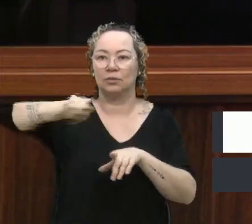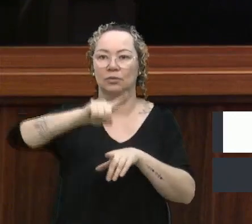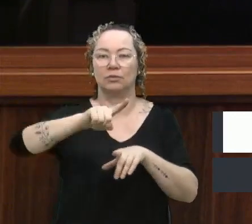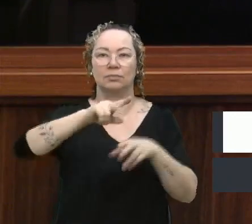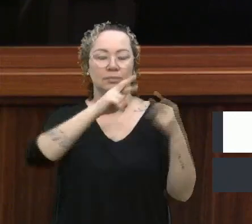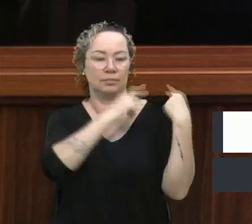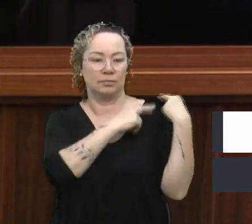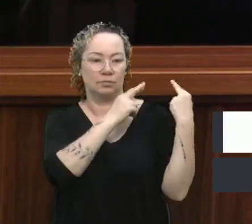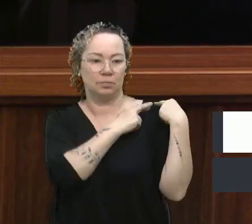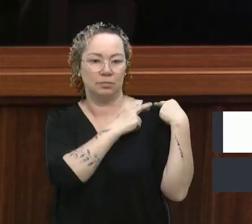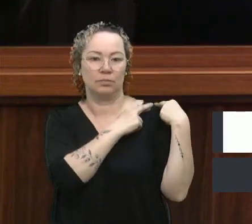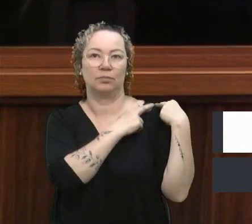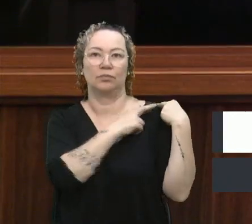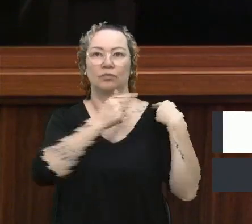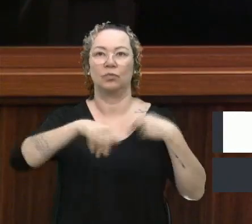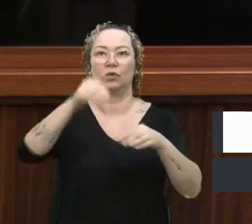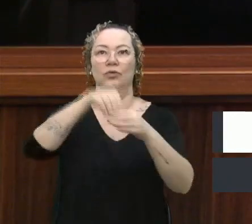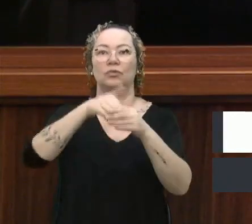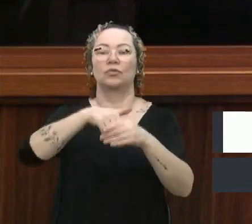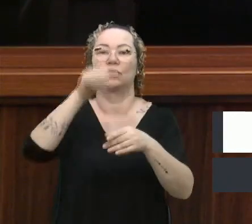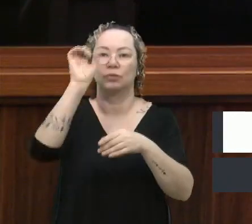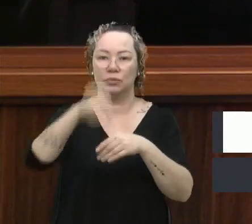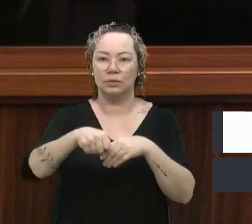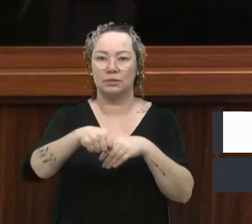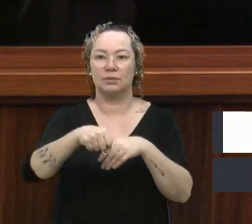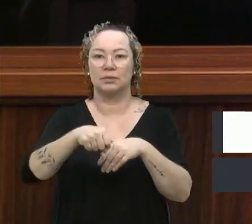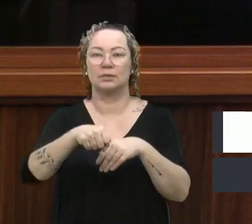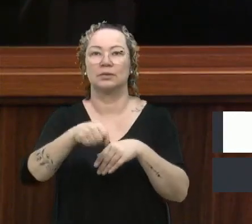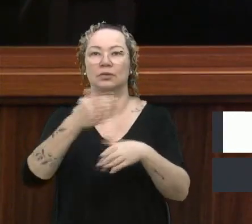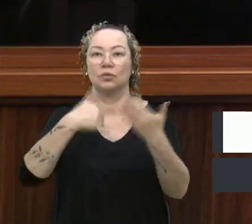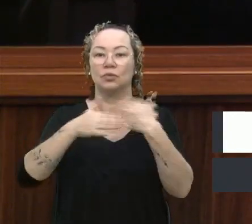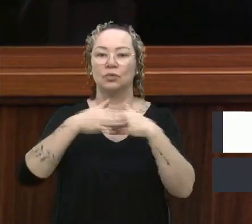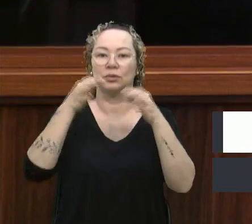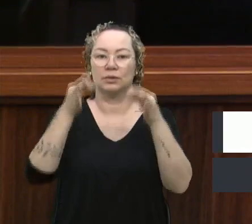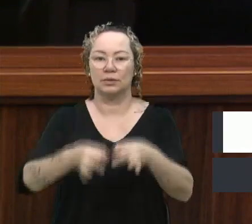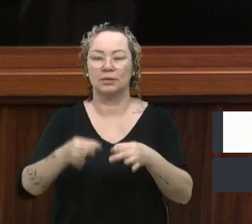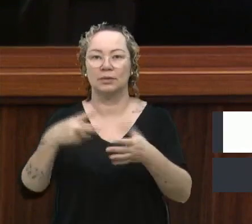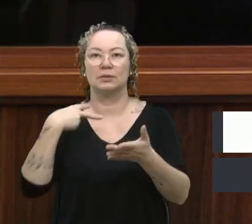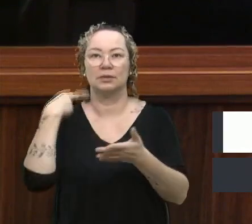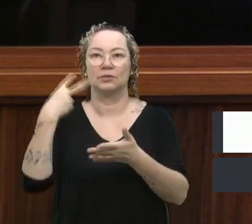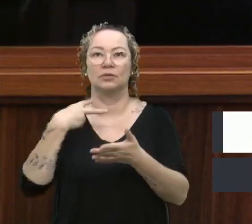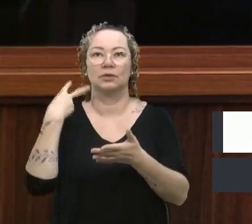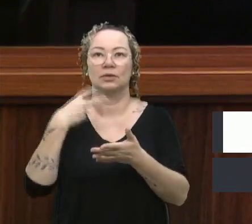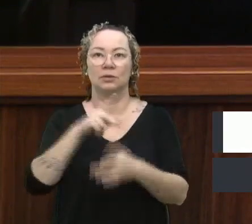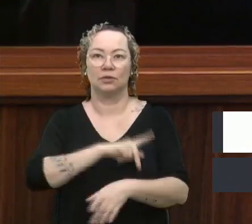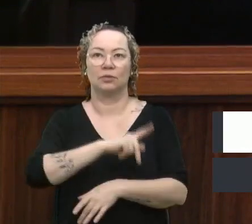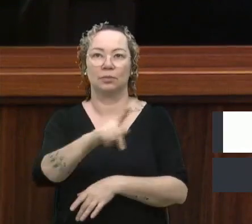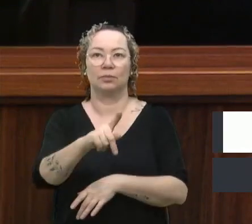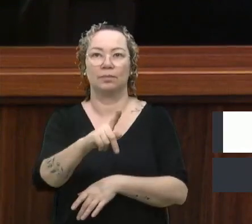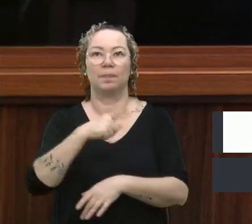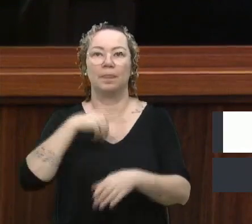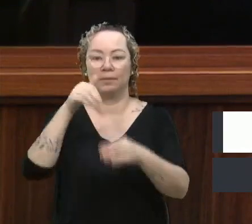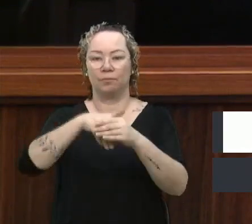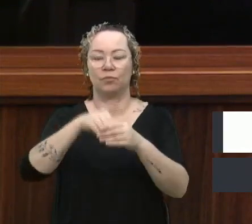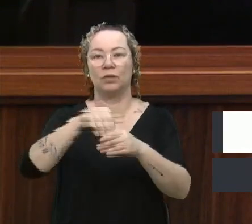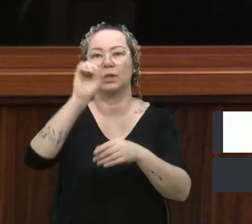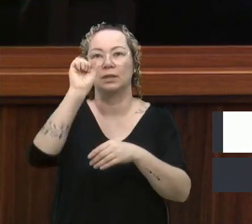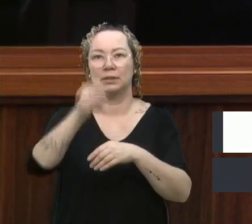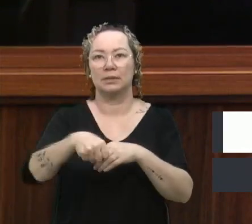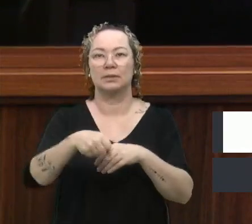responsabilidade, merece o nosso voto favorável. Então, com toda certeza, vereador, presidente, votarei